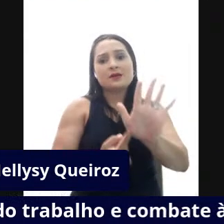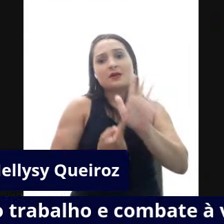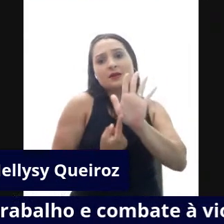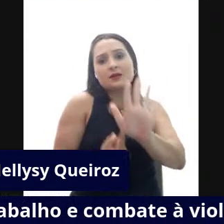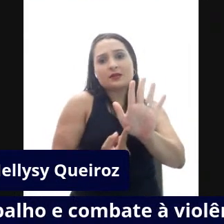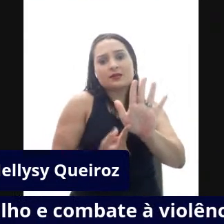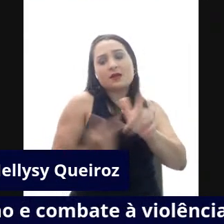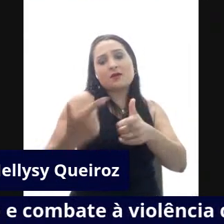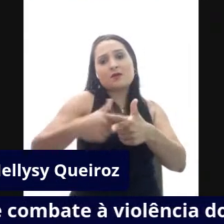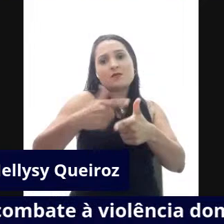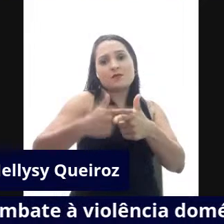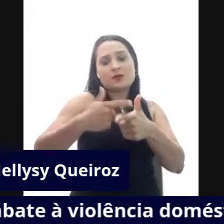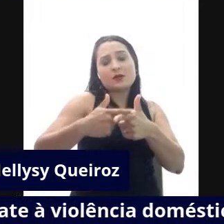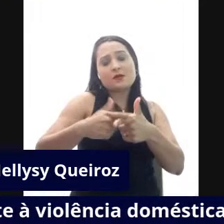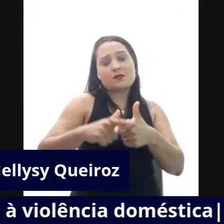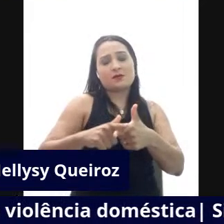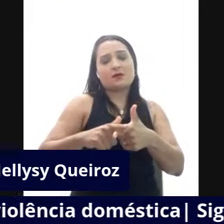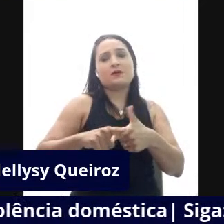e também